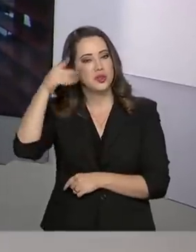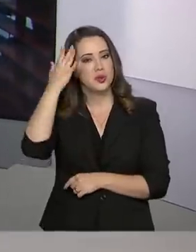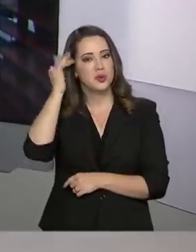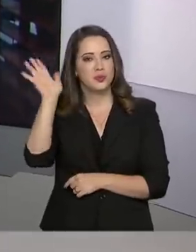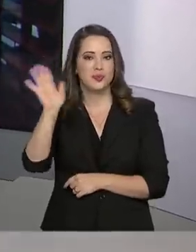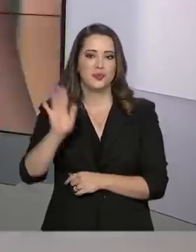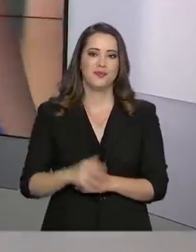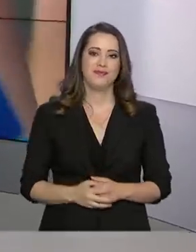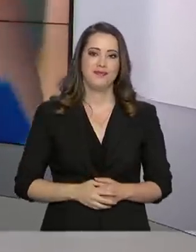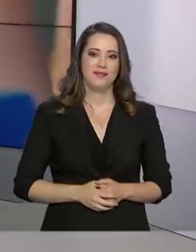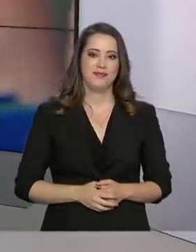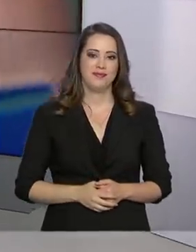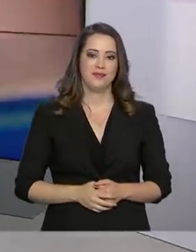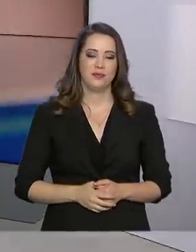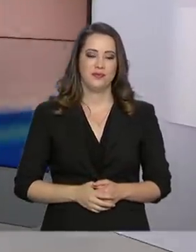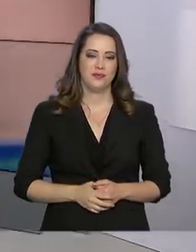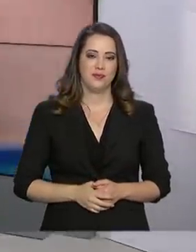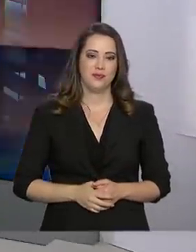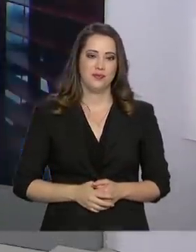amanhã tcheco